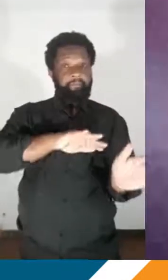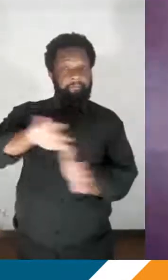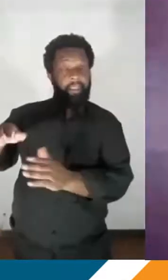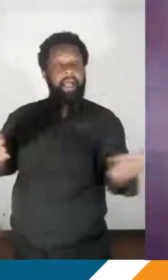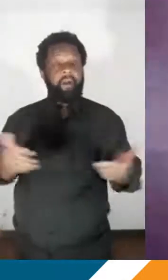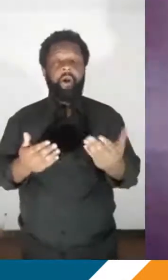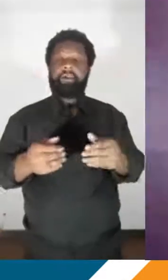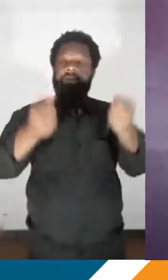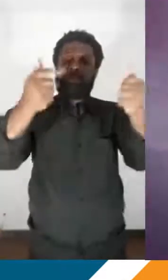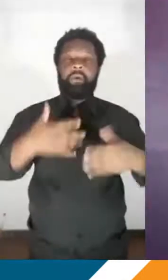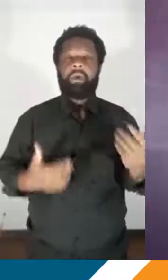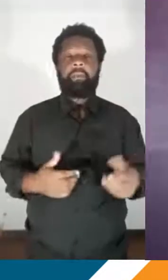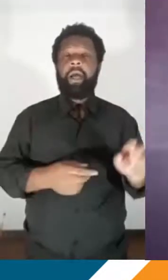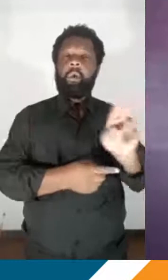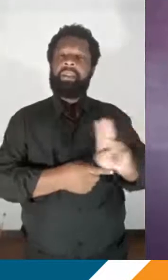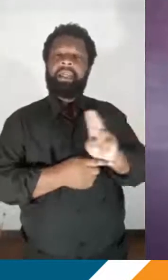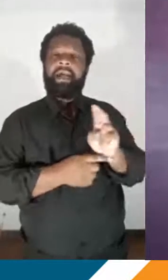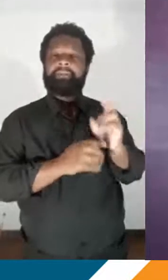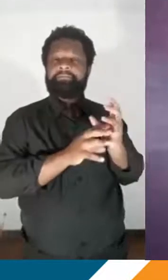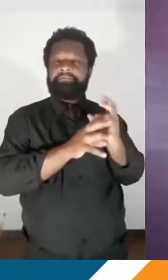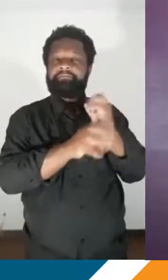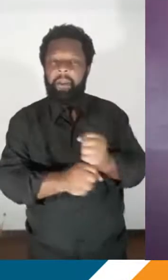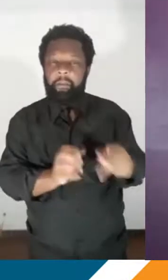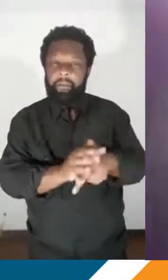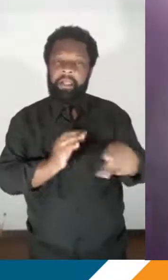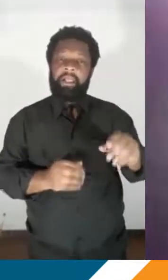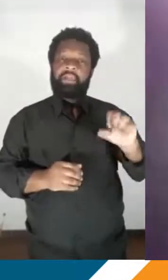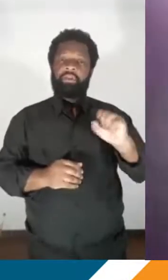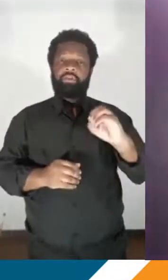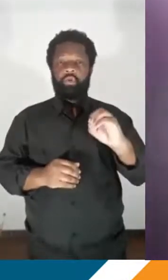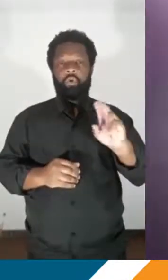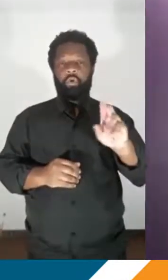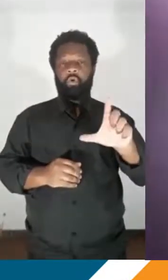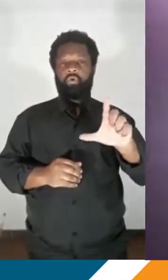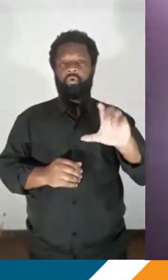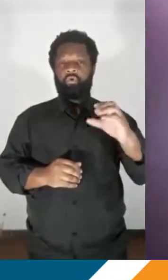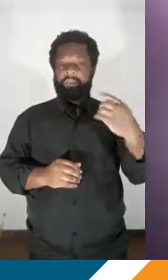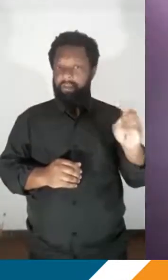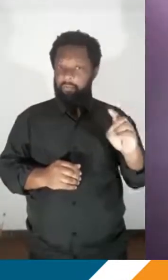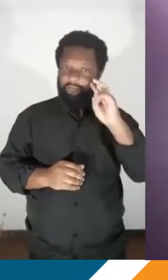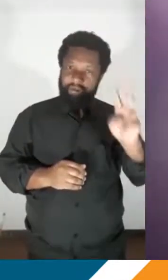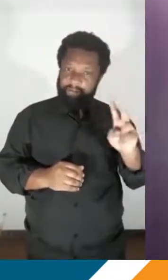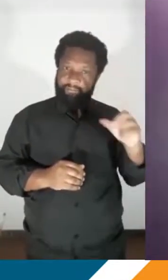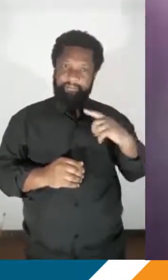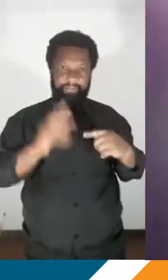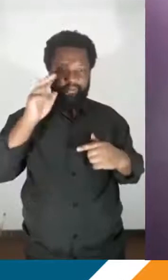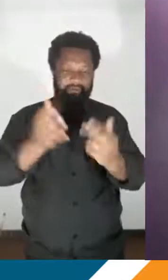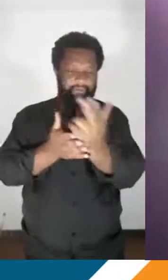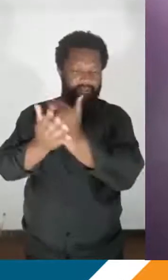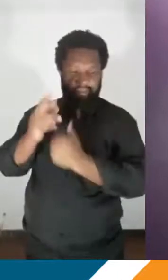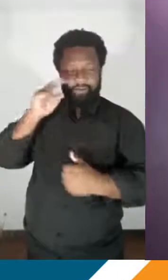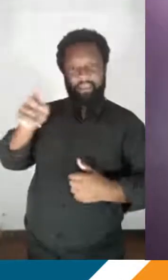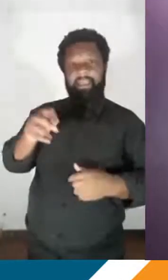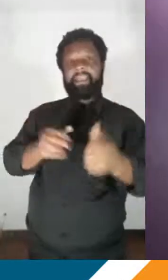vamos tratar sobre as unidades de concentração das soluções, certo? E para isso, nós vamos usar sempre essa solução aqui como um